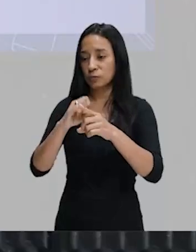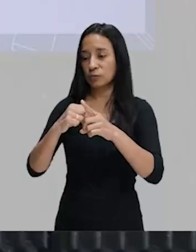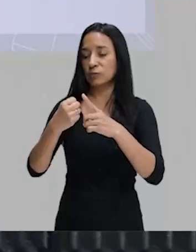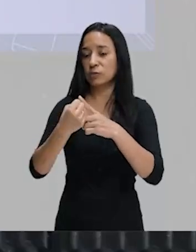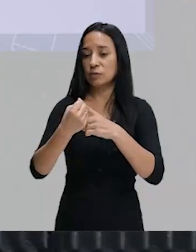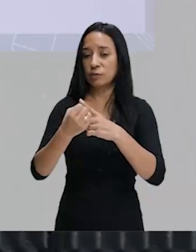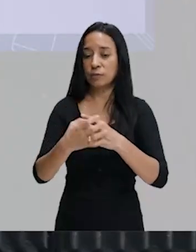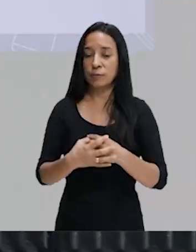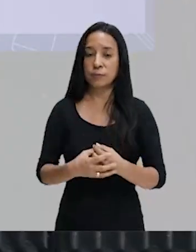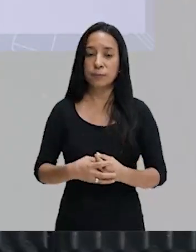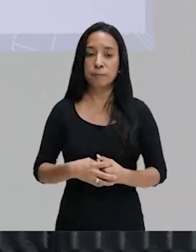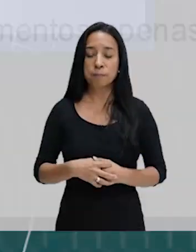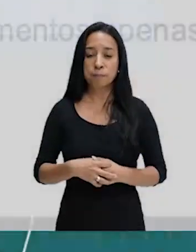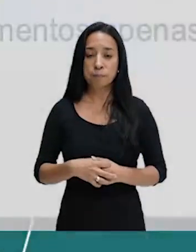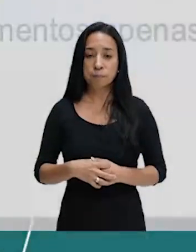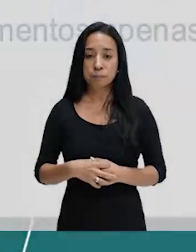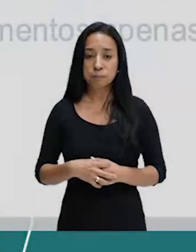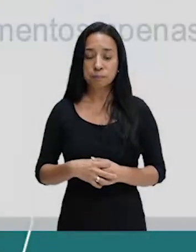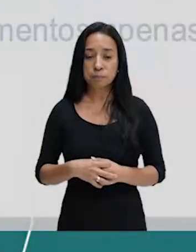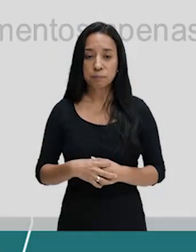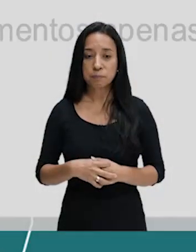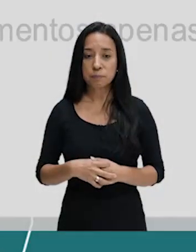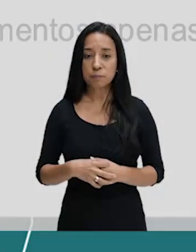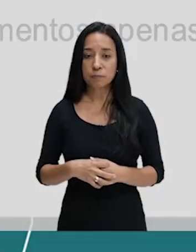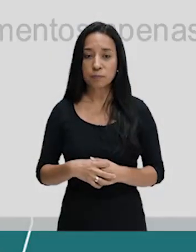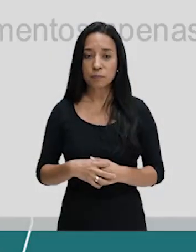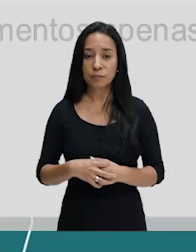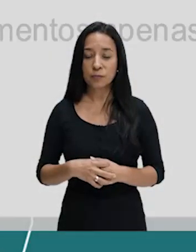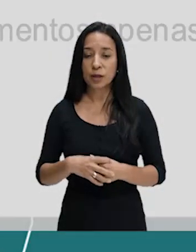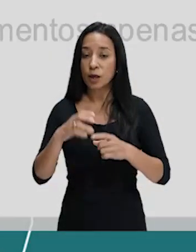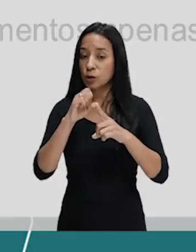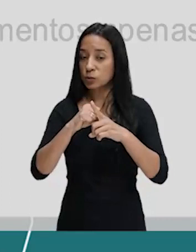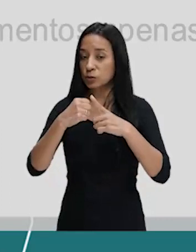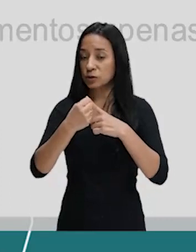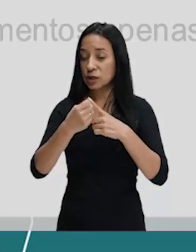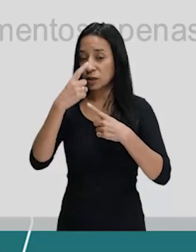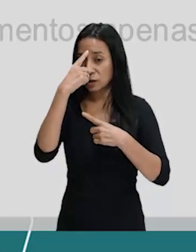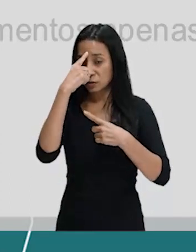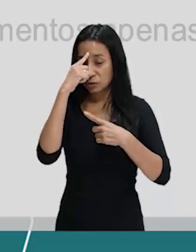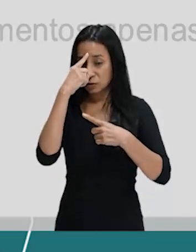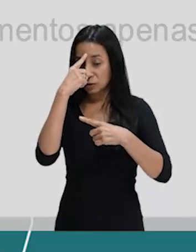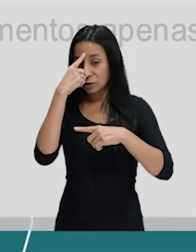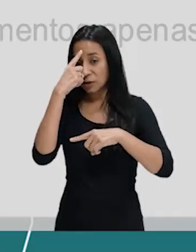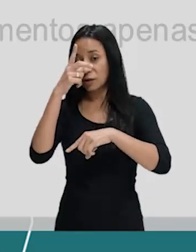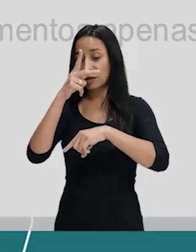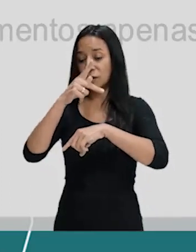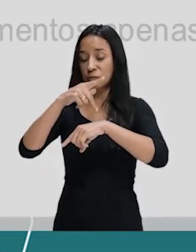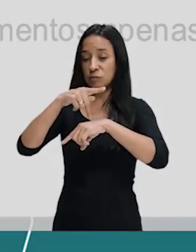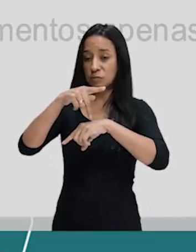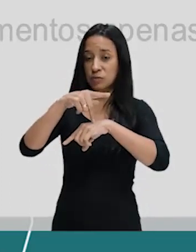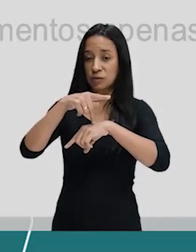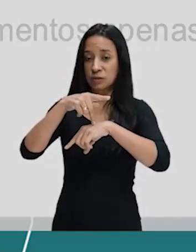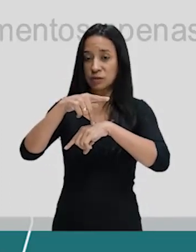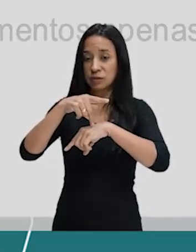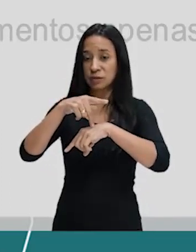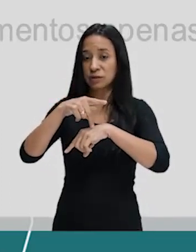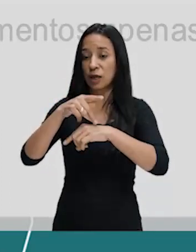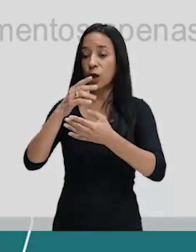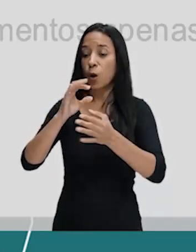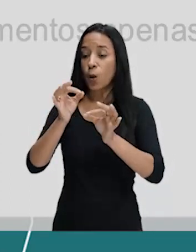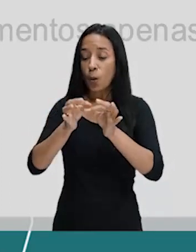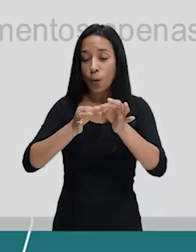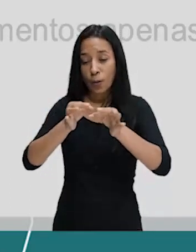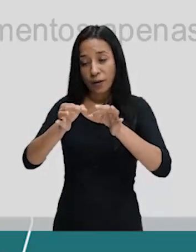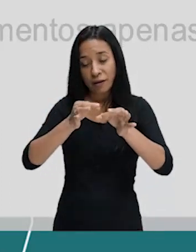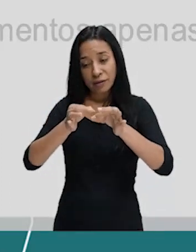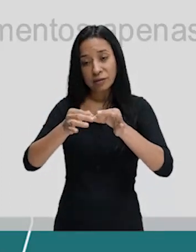social. A sociedade indiana é estratificada dessa maneira. E isso faz muito tempo mesmo, já faz mais ou menos